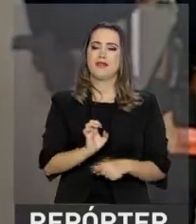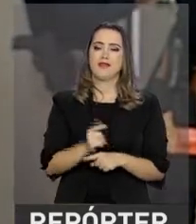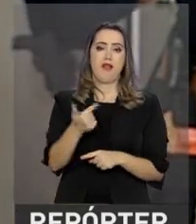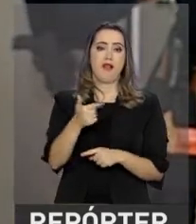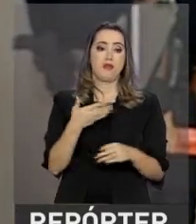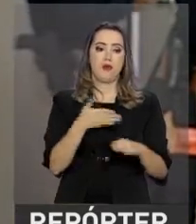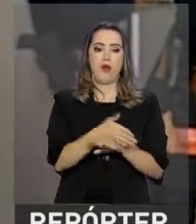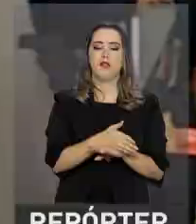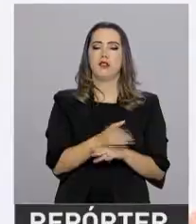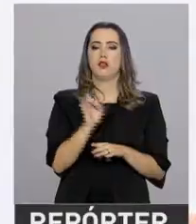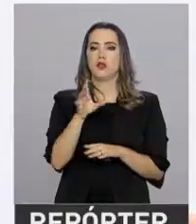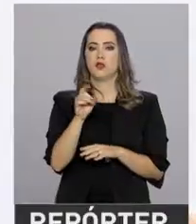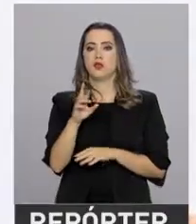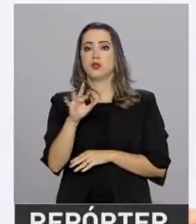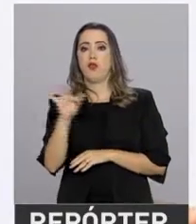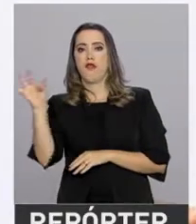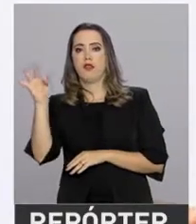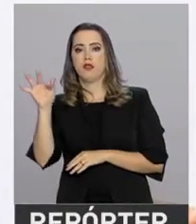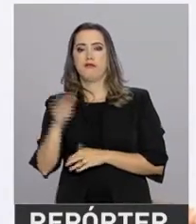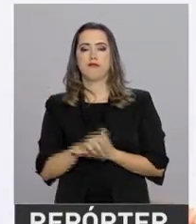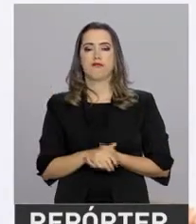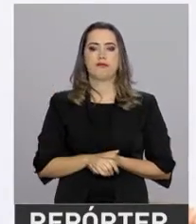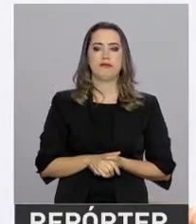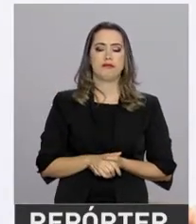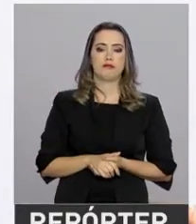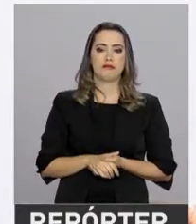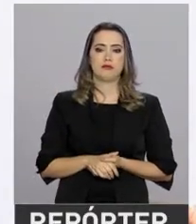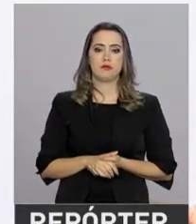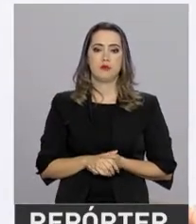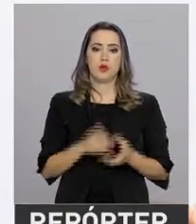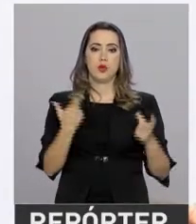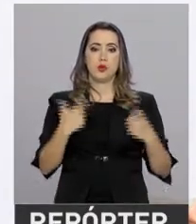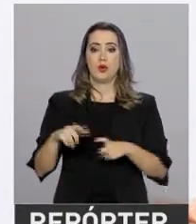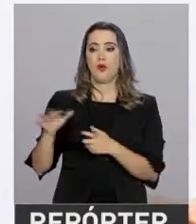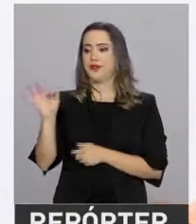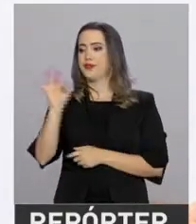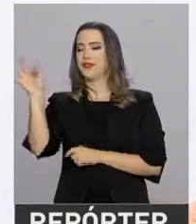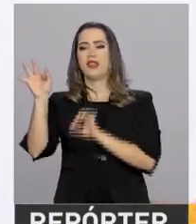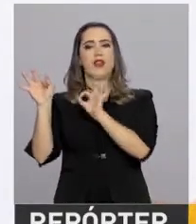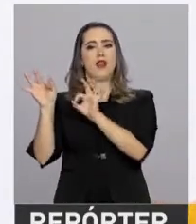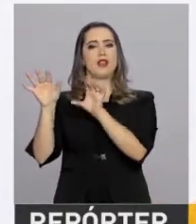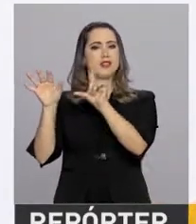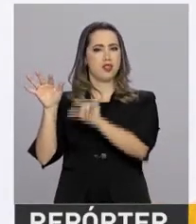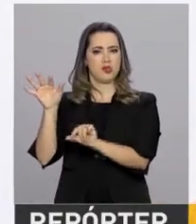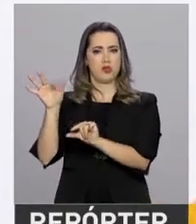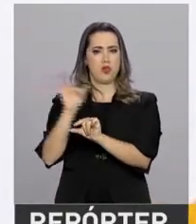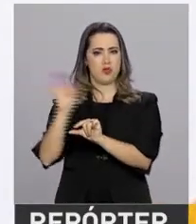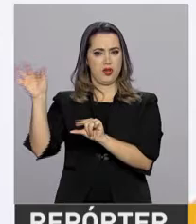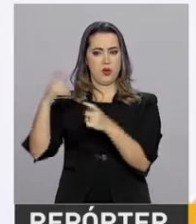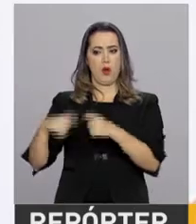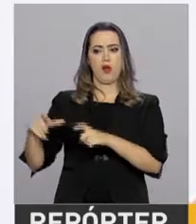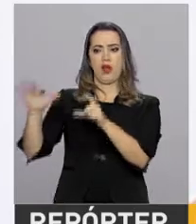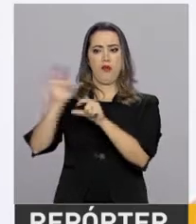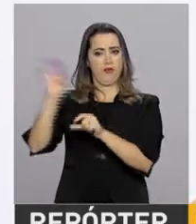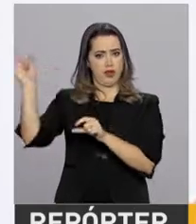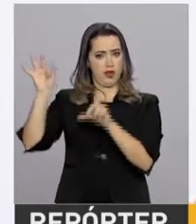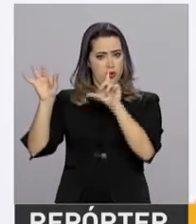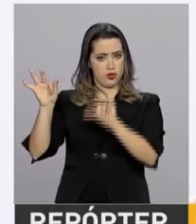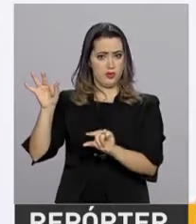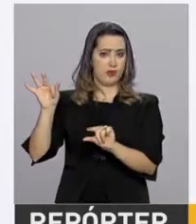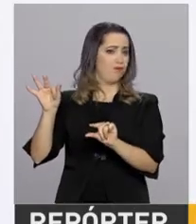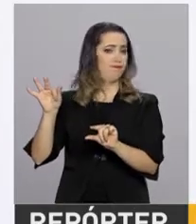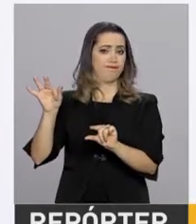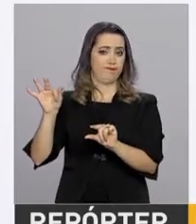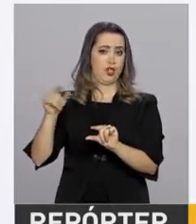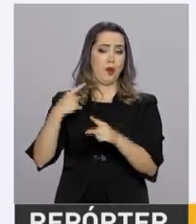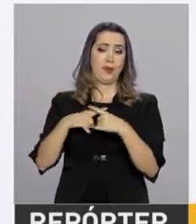do levantamento. Os pontos críticos que têm diminuído nas rodovias federais, na verdade, eles não estão acabando. Eles estão, na verdade, migrando. E principalmente para